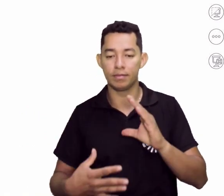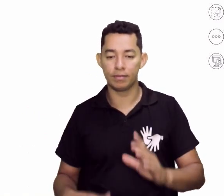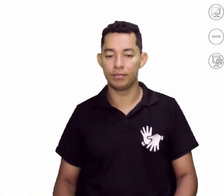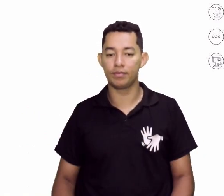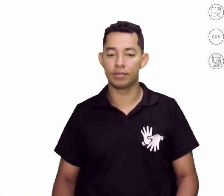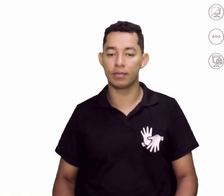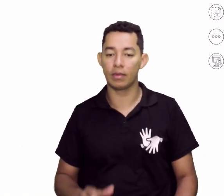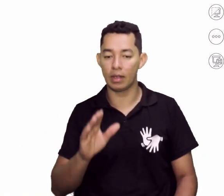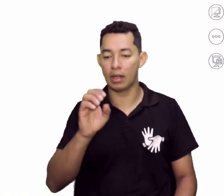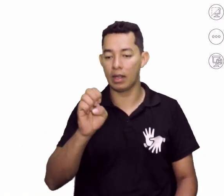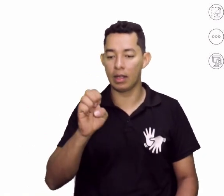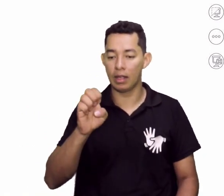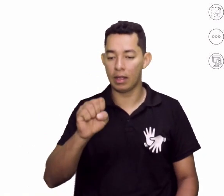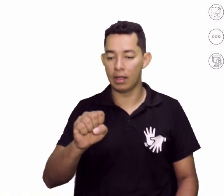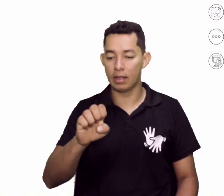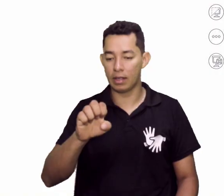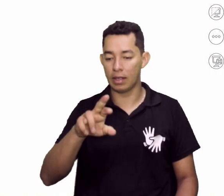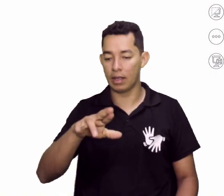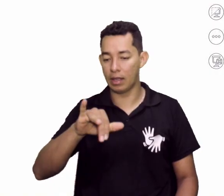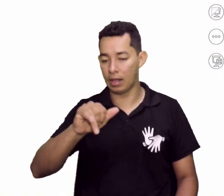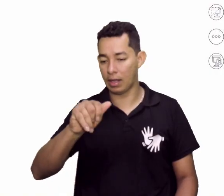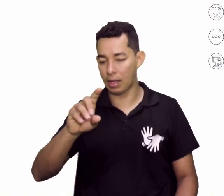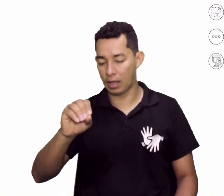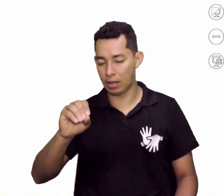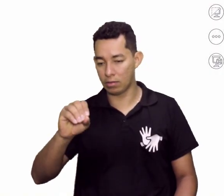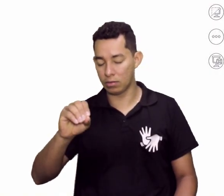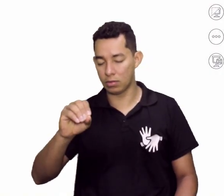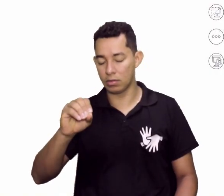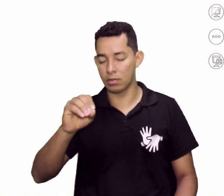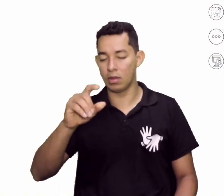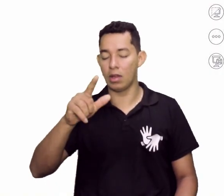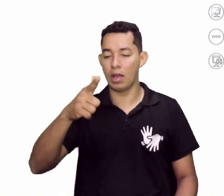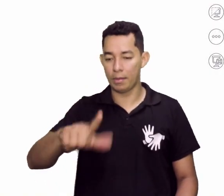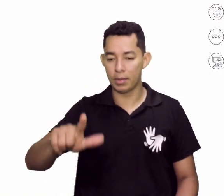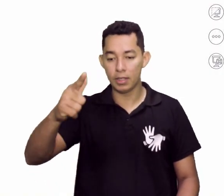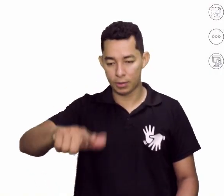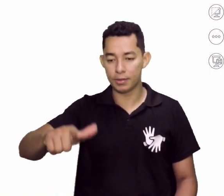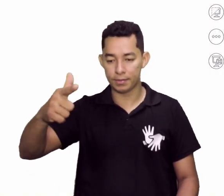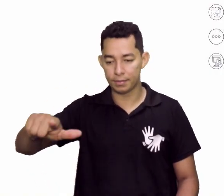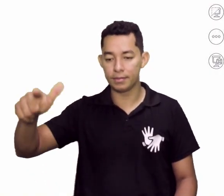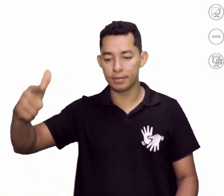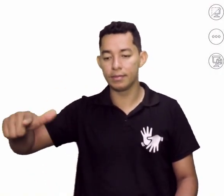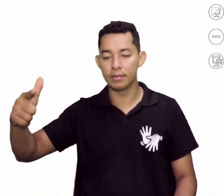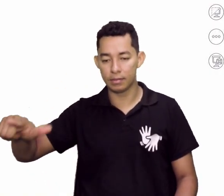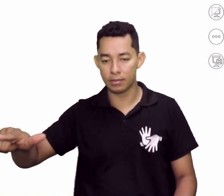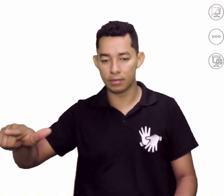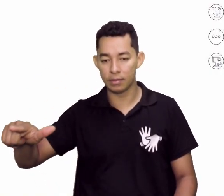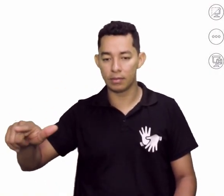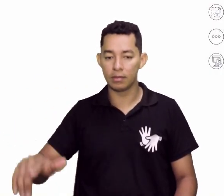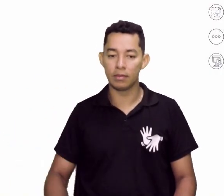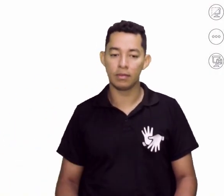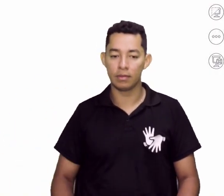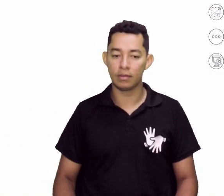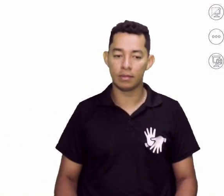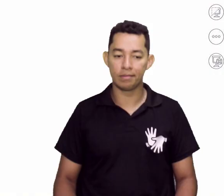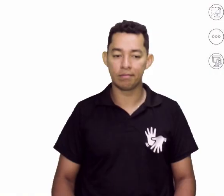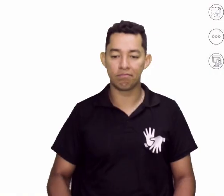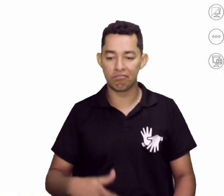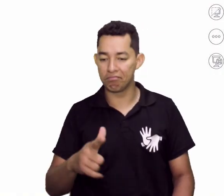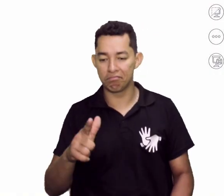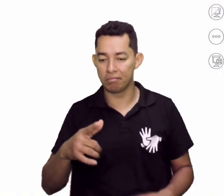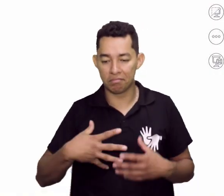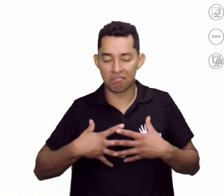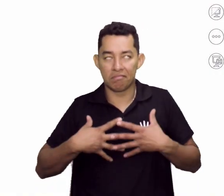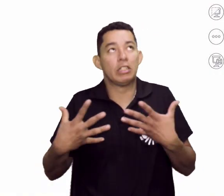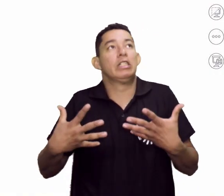porque uma repetição igual, né? Pá, pá, pá, pá, né? E não tem grandes expressões,